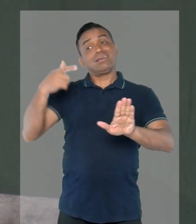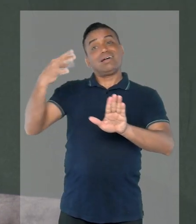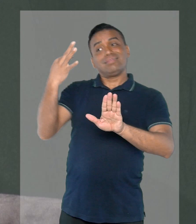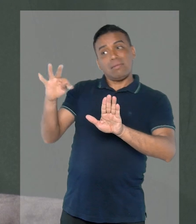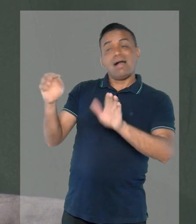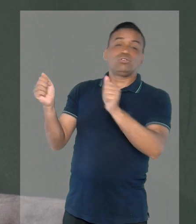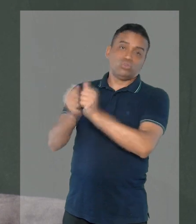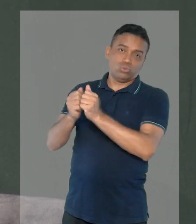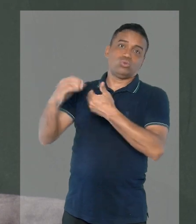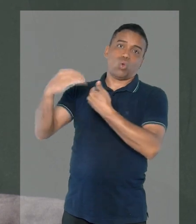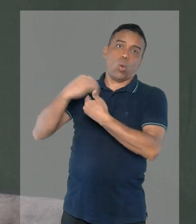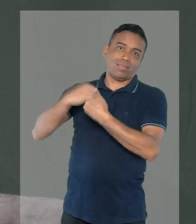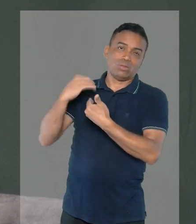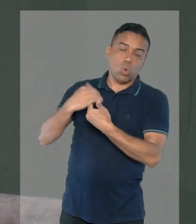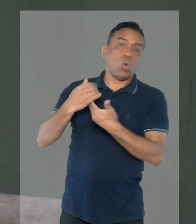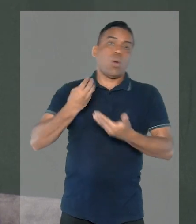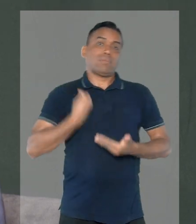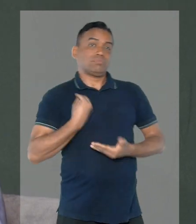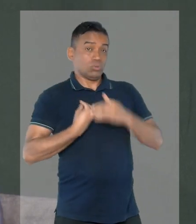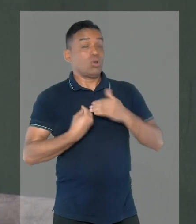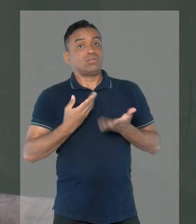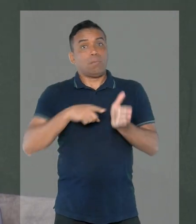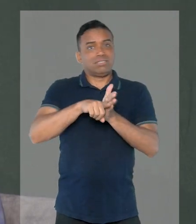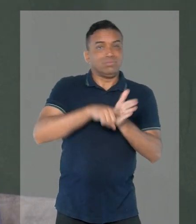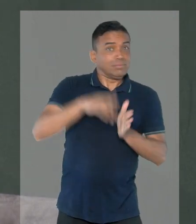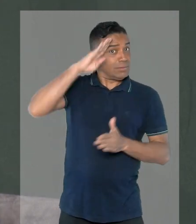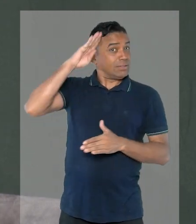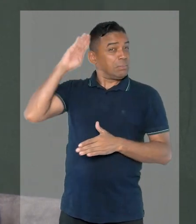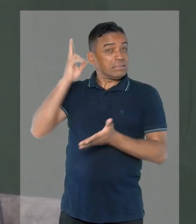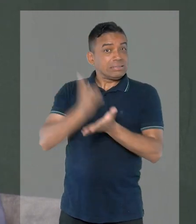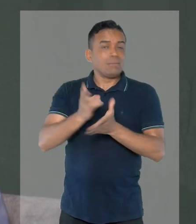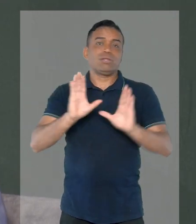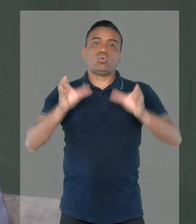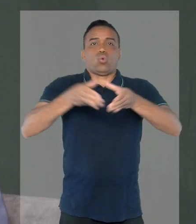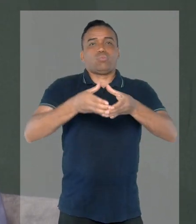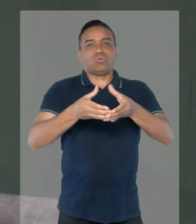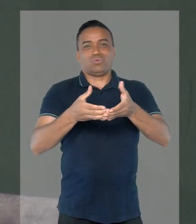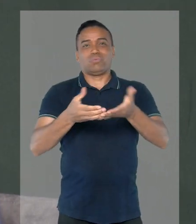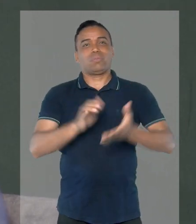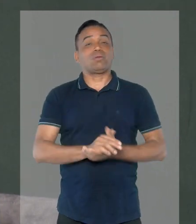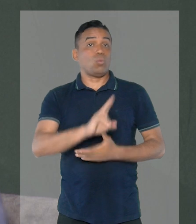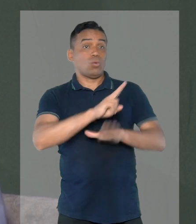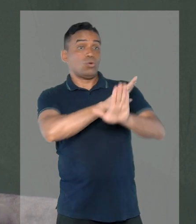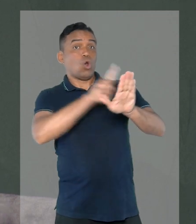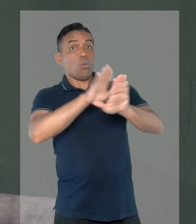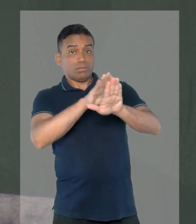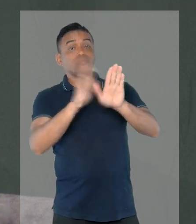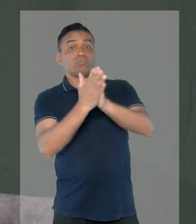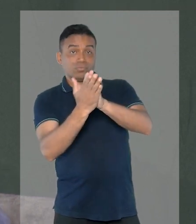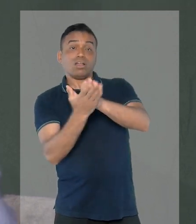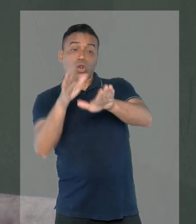do orientador, de todo mundo que participou. Fazer pesquisa acadêmica é sempre um trabalho coletivo, né? O nome aqui é o